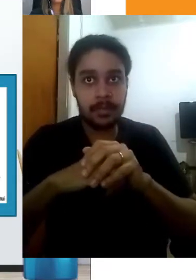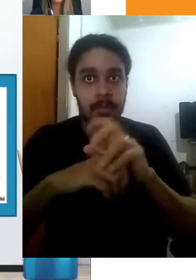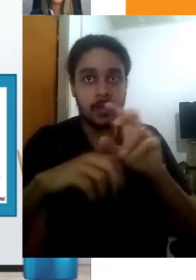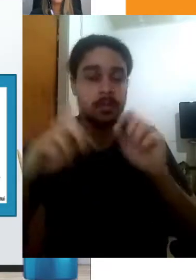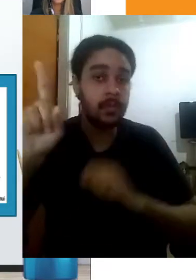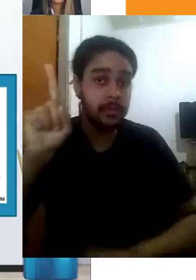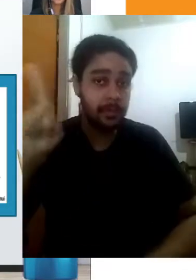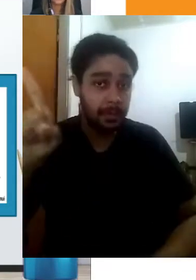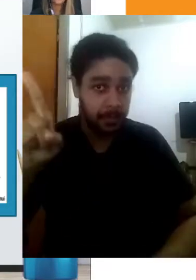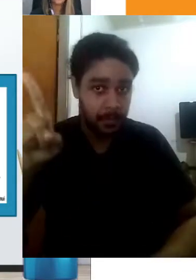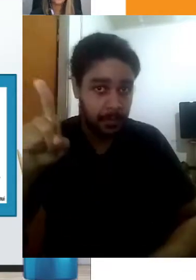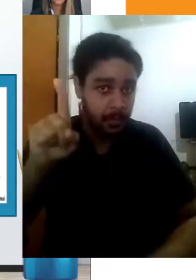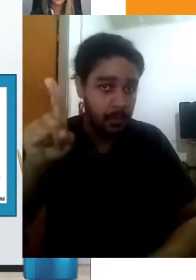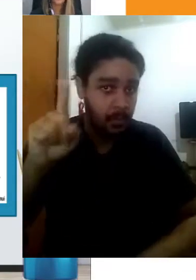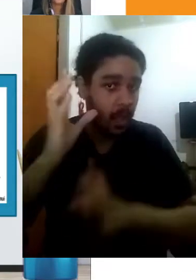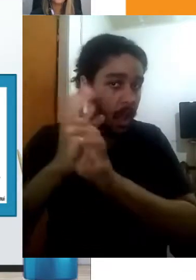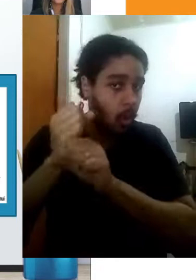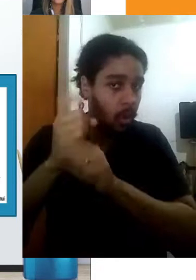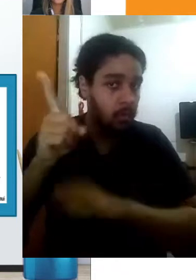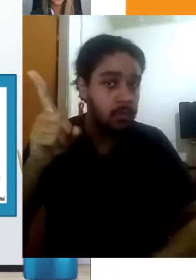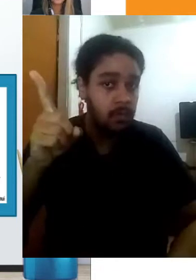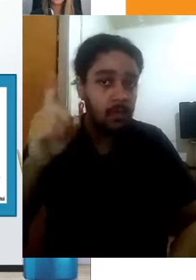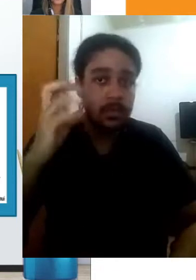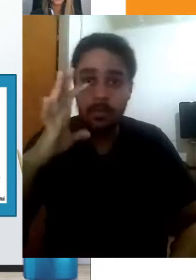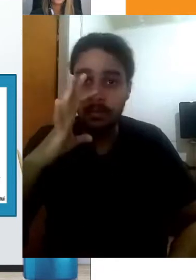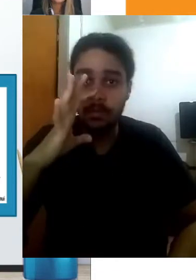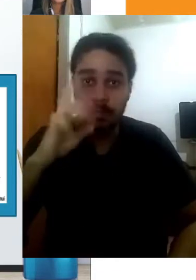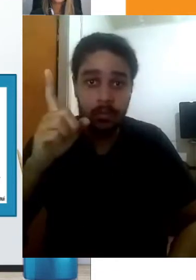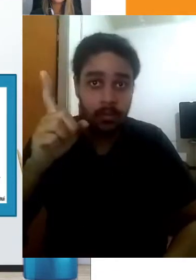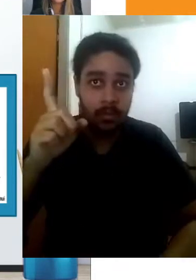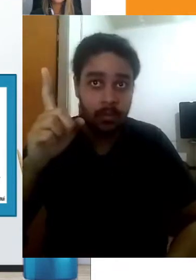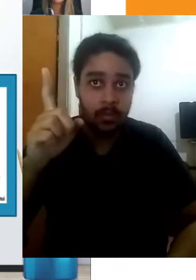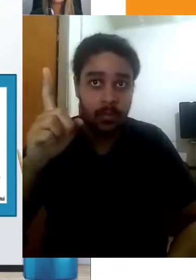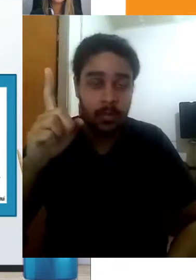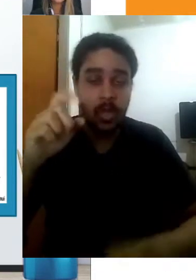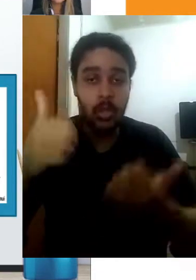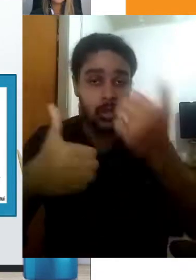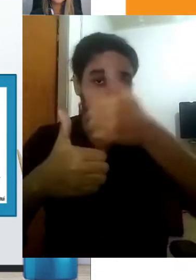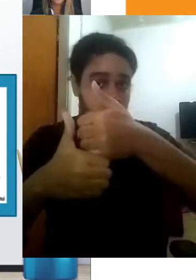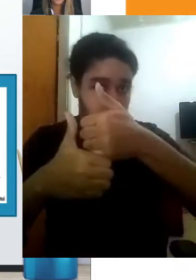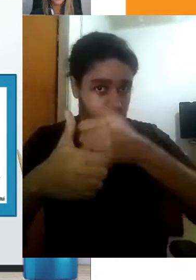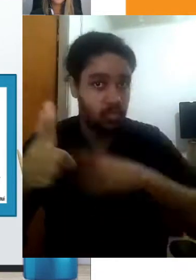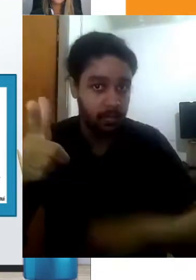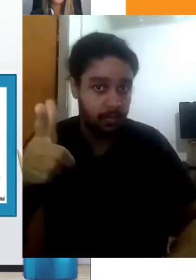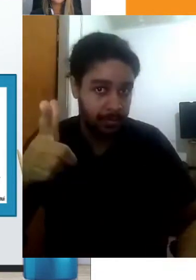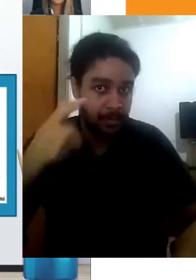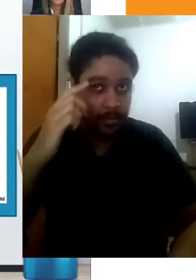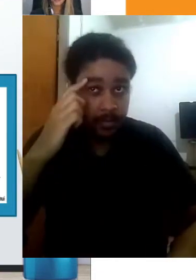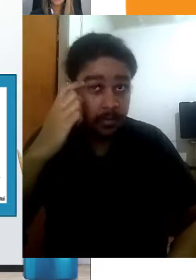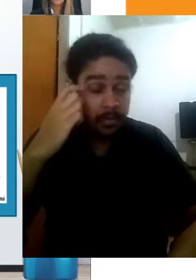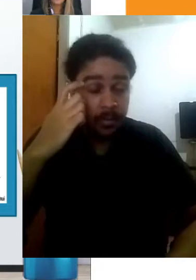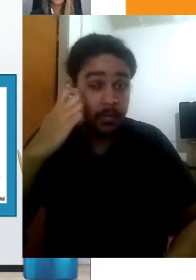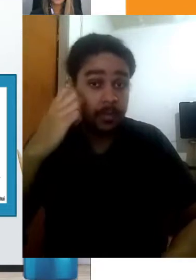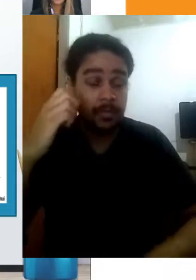velocidade linear ao quadrado dividido pelo raio. Se substituirmos que velocidade linear é ômega